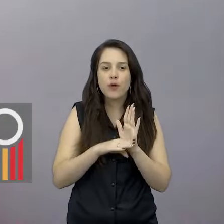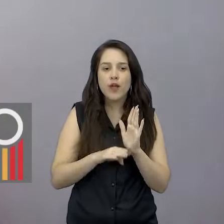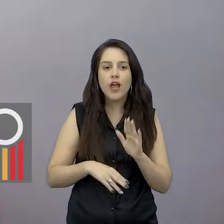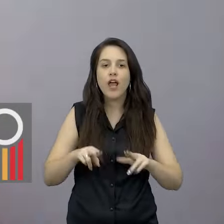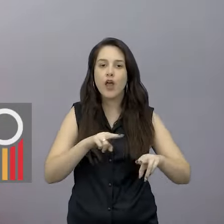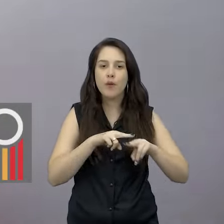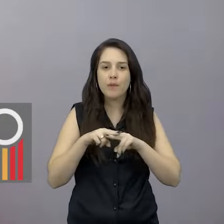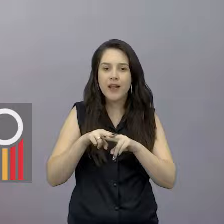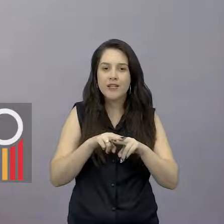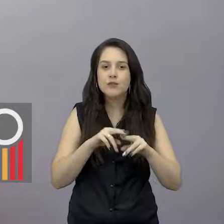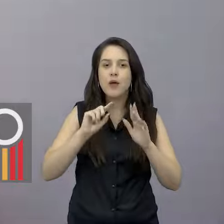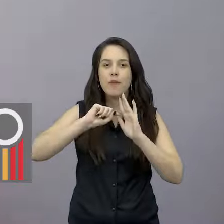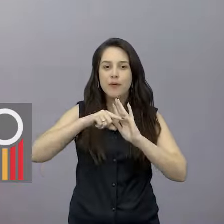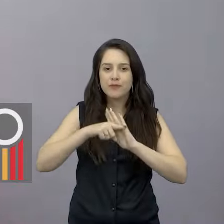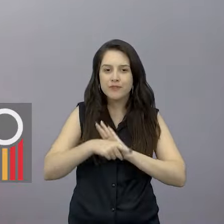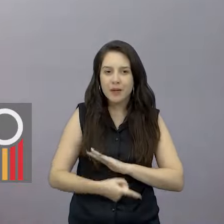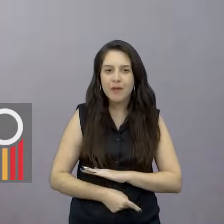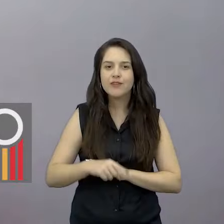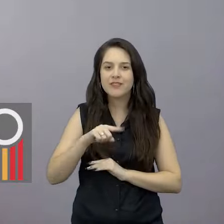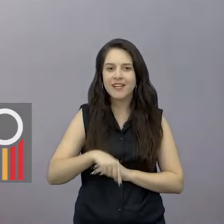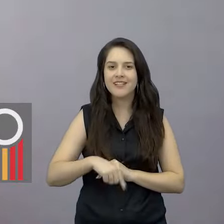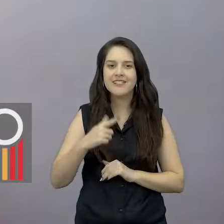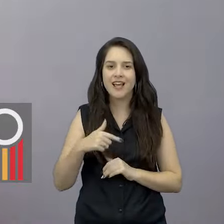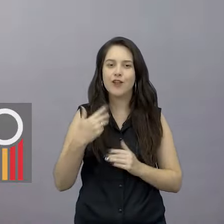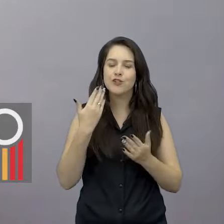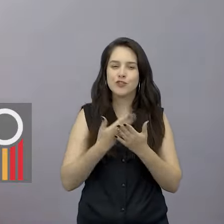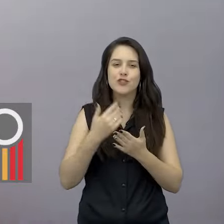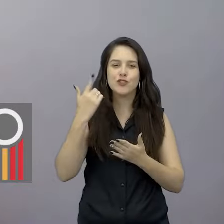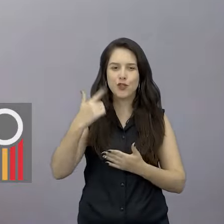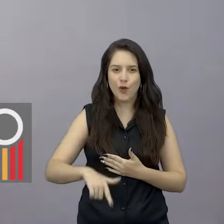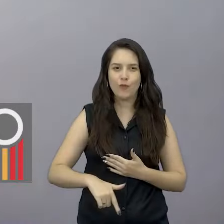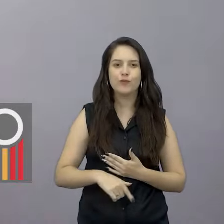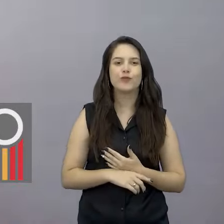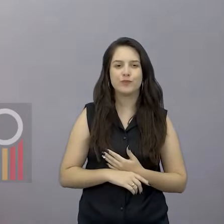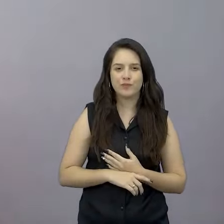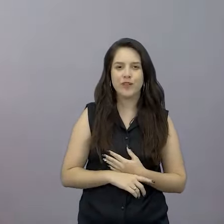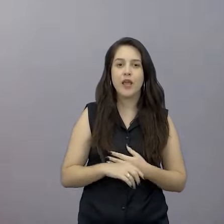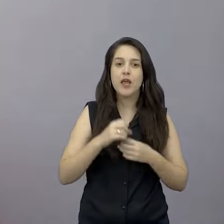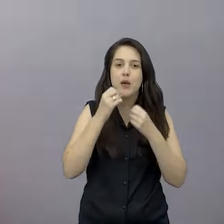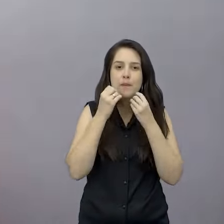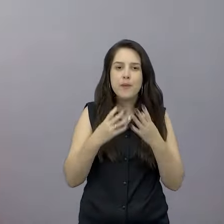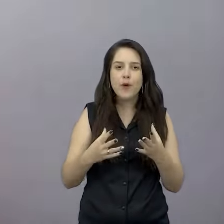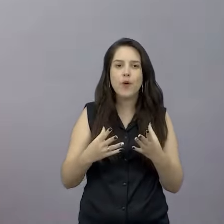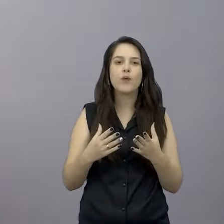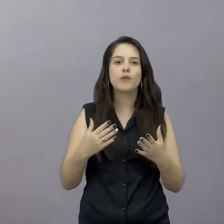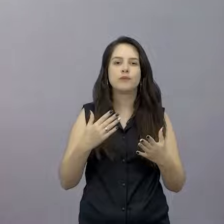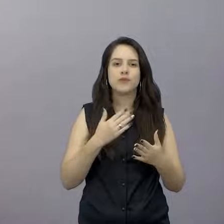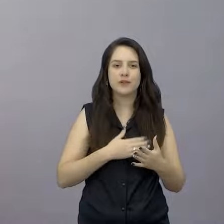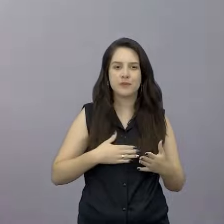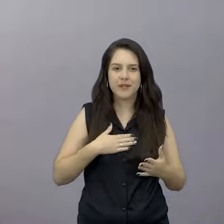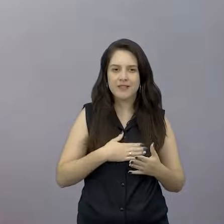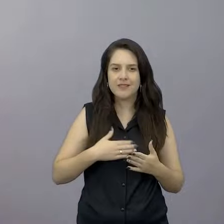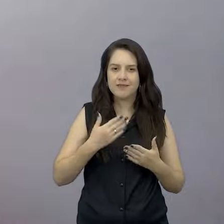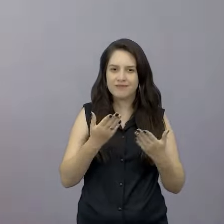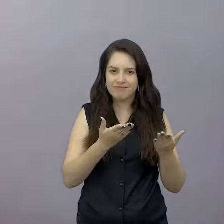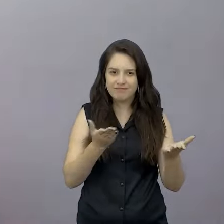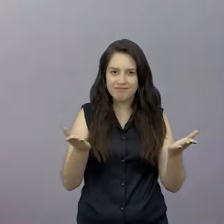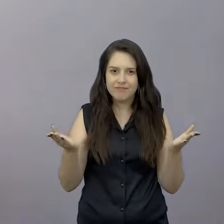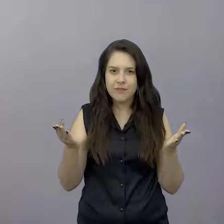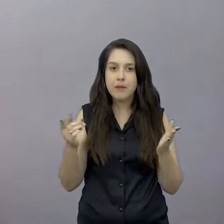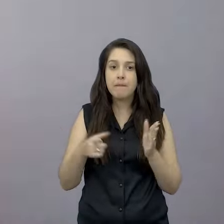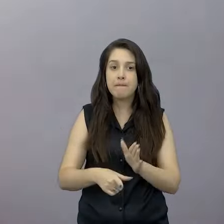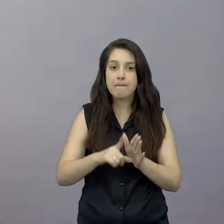e aprofundamento agora do ano de 2022, proposto pela nossa Secretaria Estadual de Educação. Mas antes